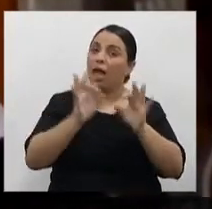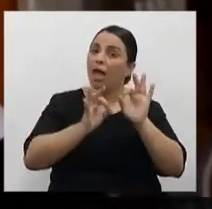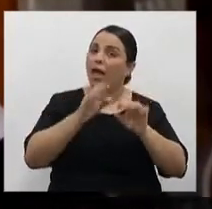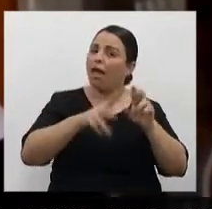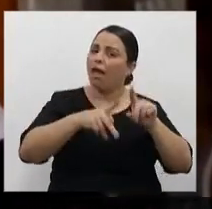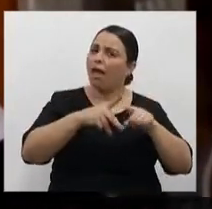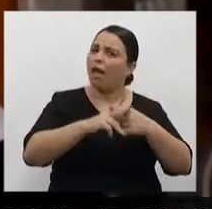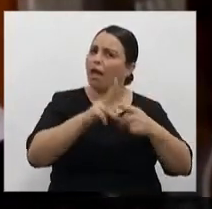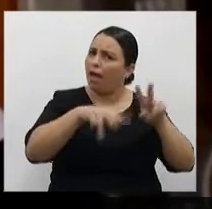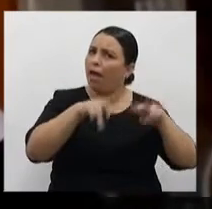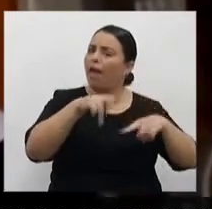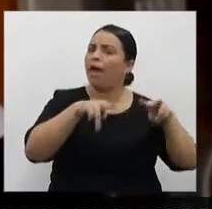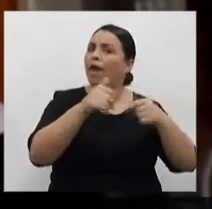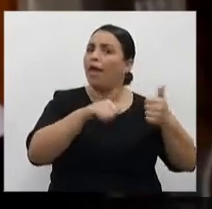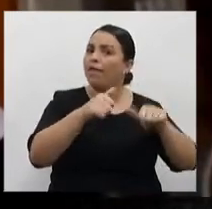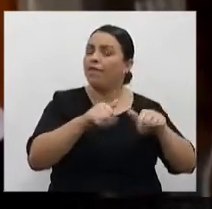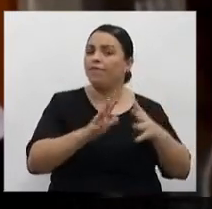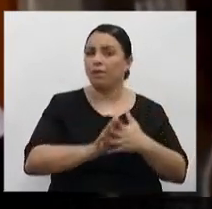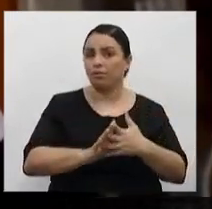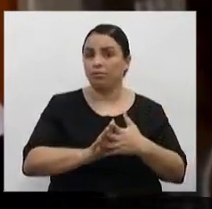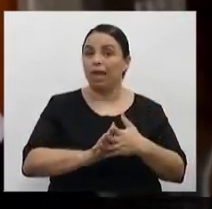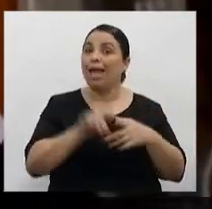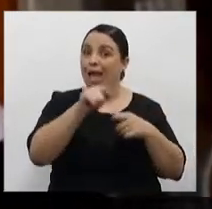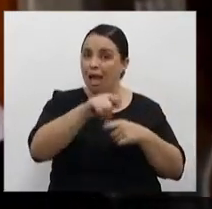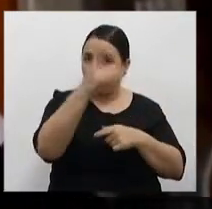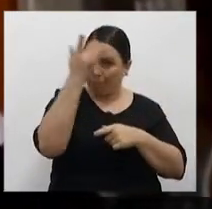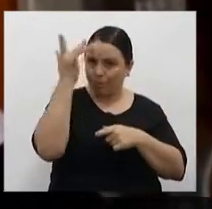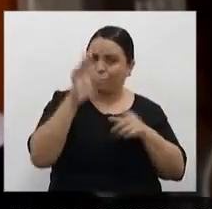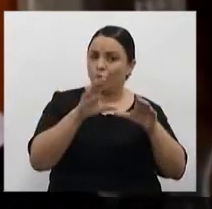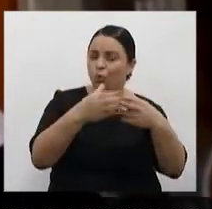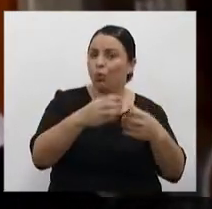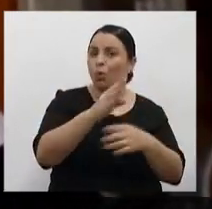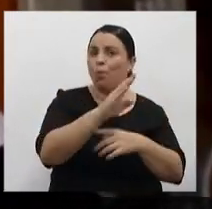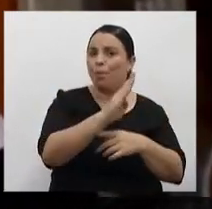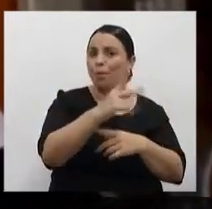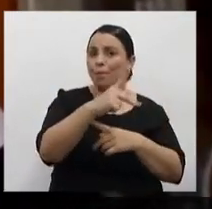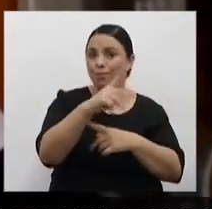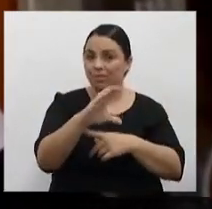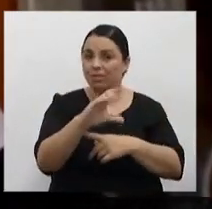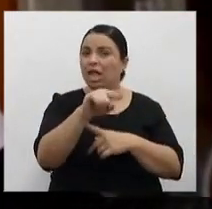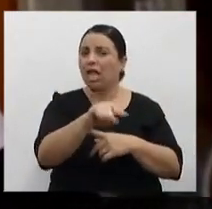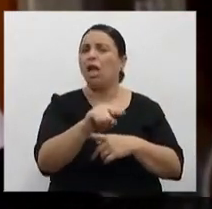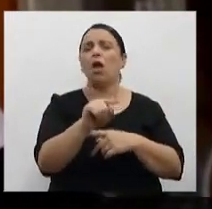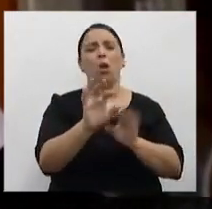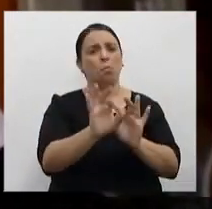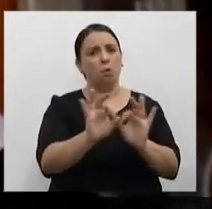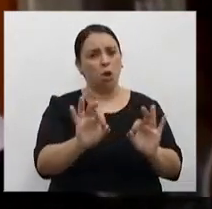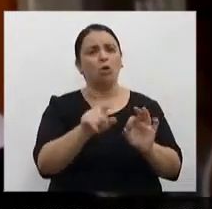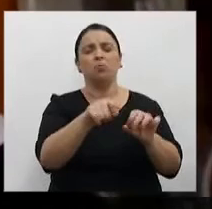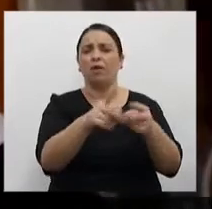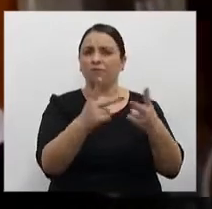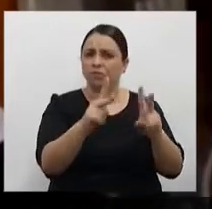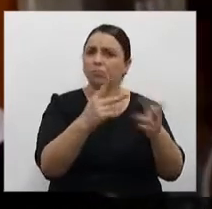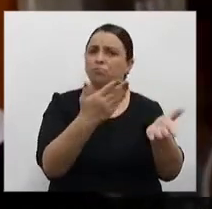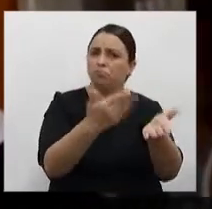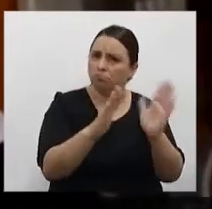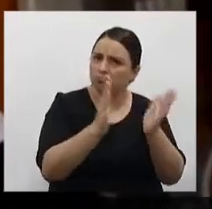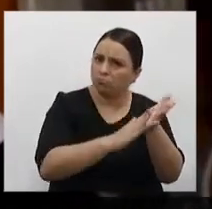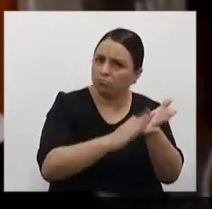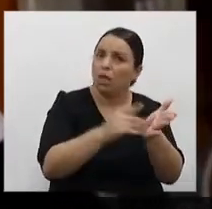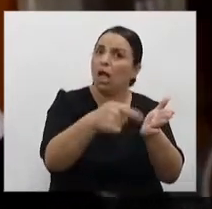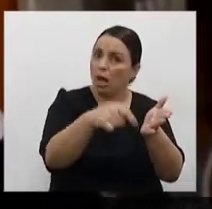estão cadastradas no BPC, elas também são igualmente merecedoras e necessitam da